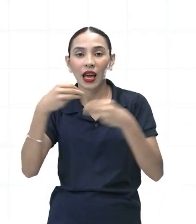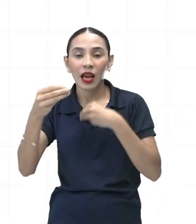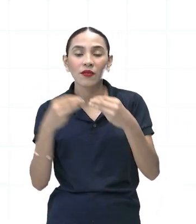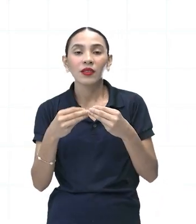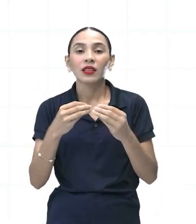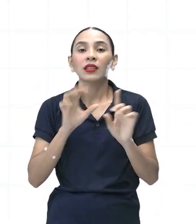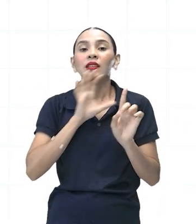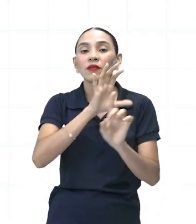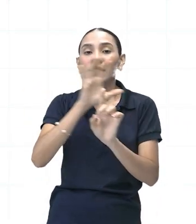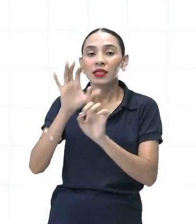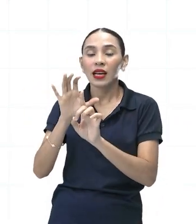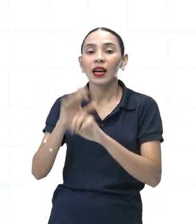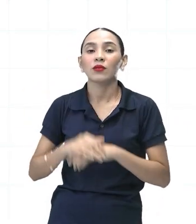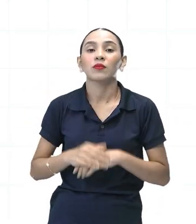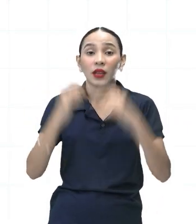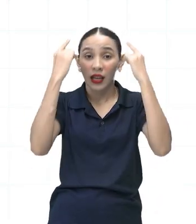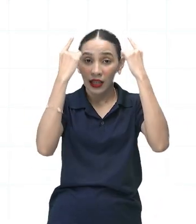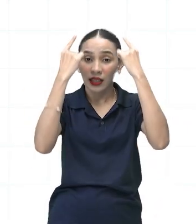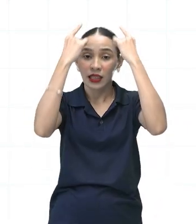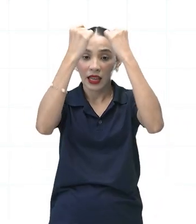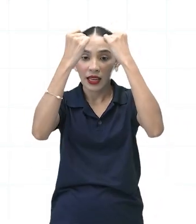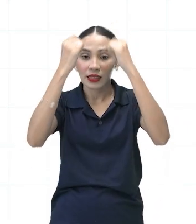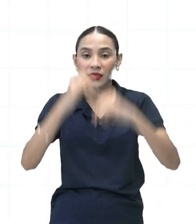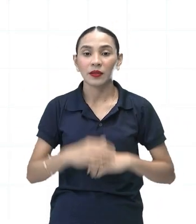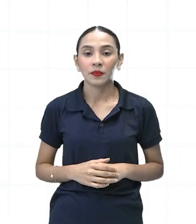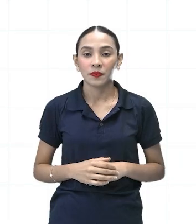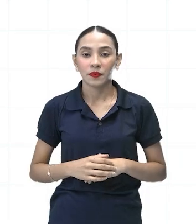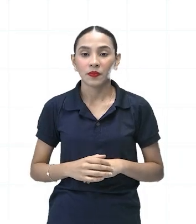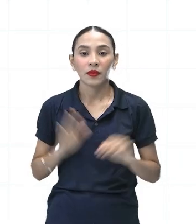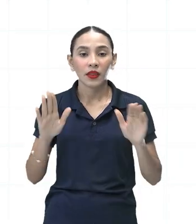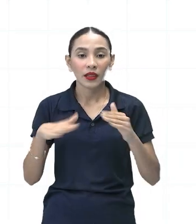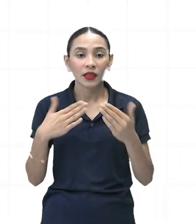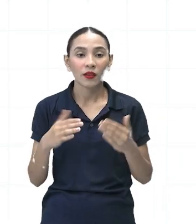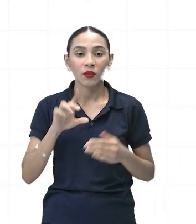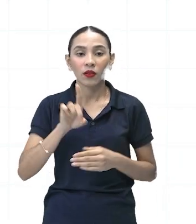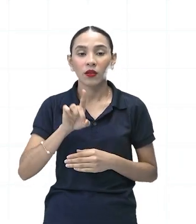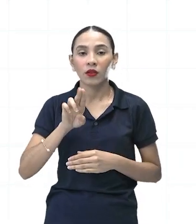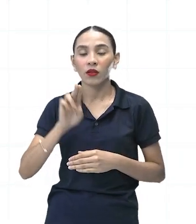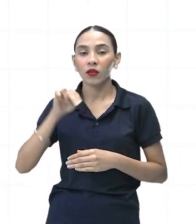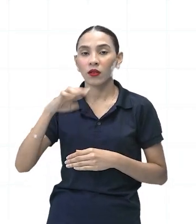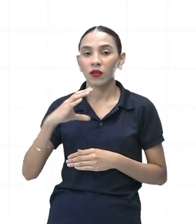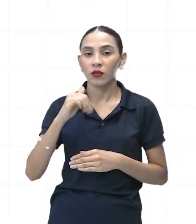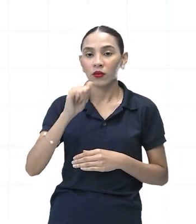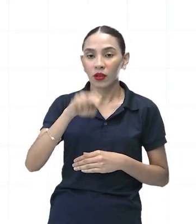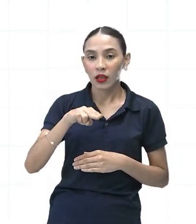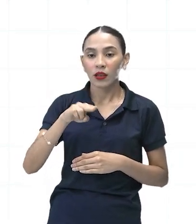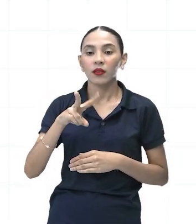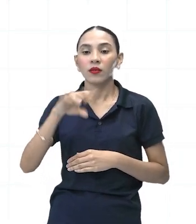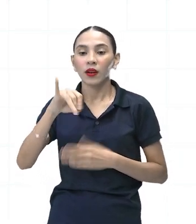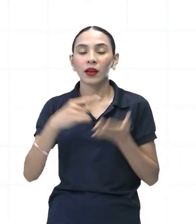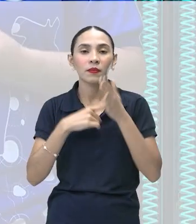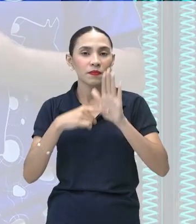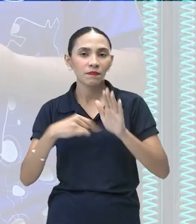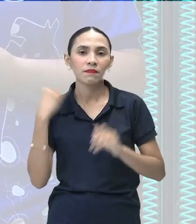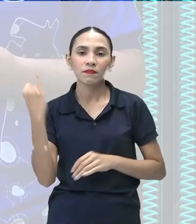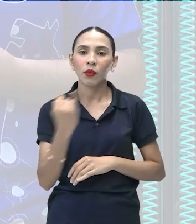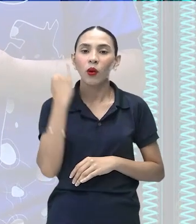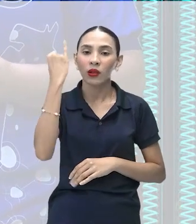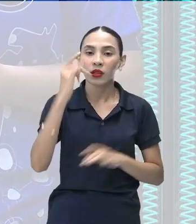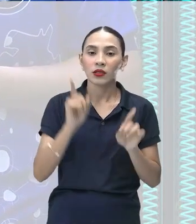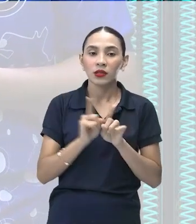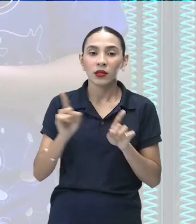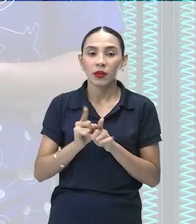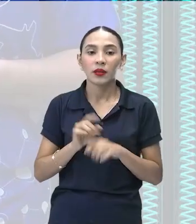em quê? Lá na Grécia Antiga. Então, Duncan, né, ela foi muito